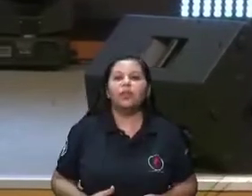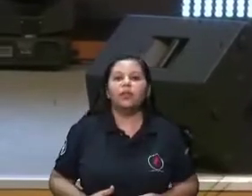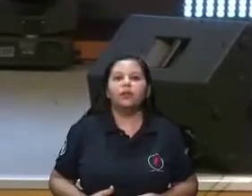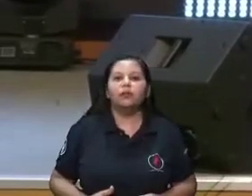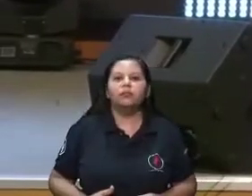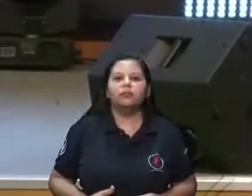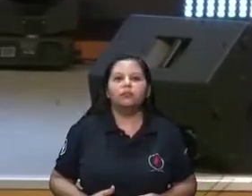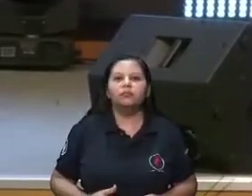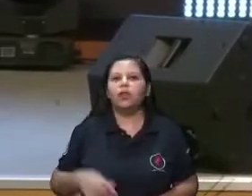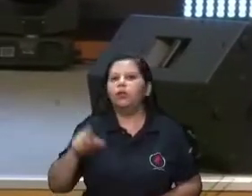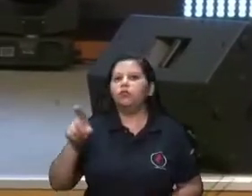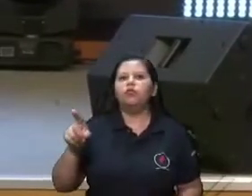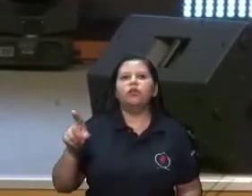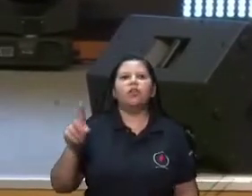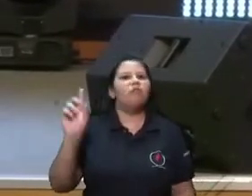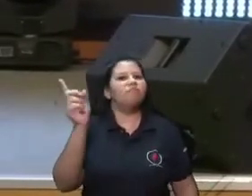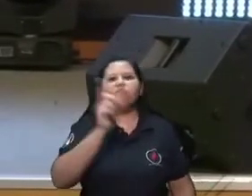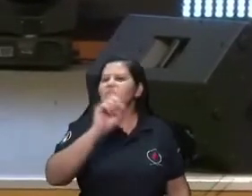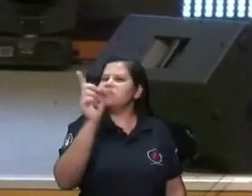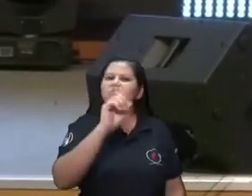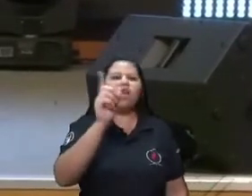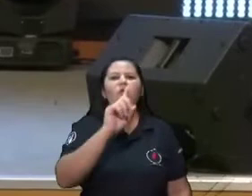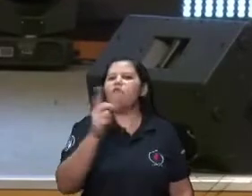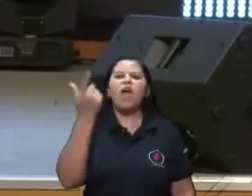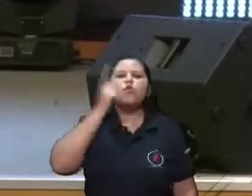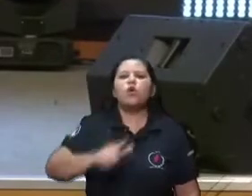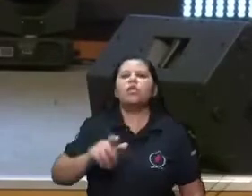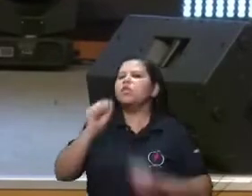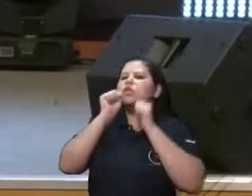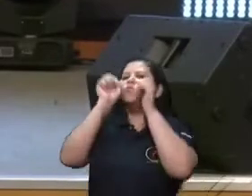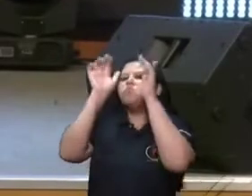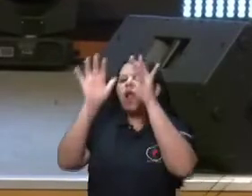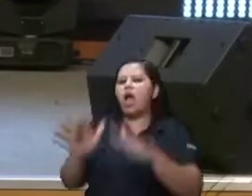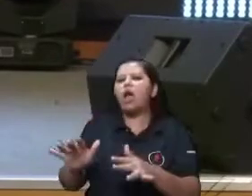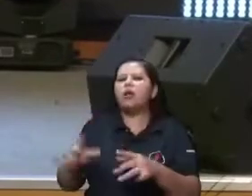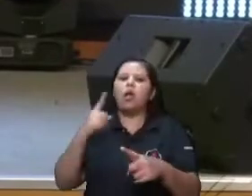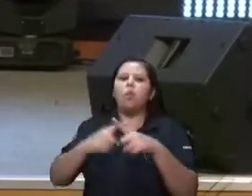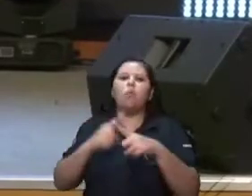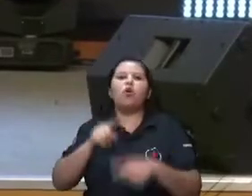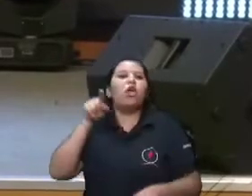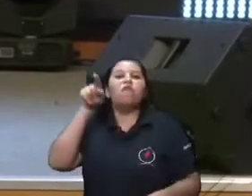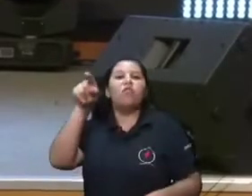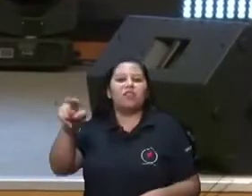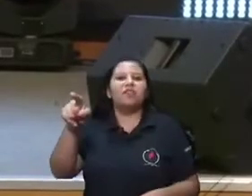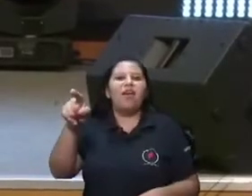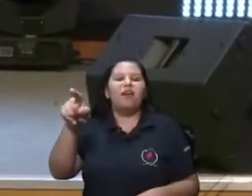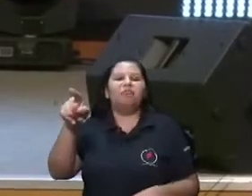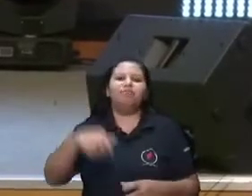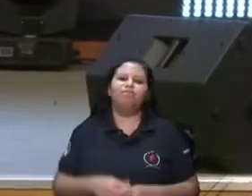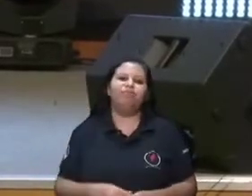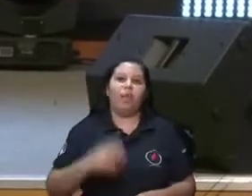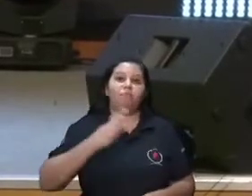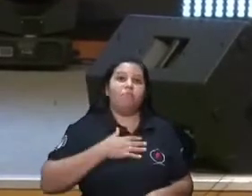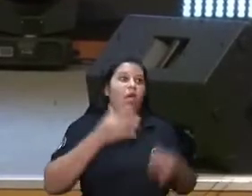Não reterás a preeminência, porquanto subistes ao leito de teu pai, então contaminaste. Sim, ele subiu à minha cama.